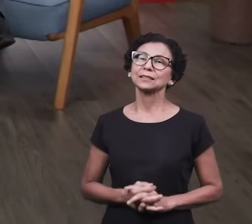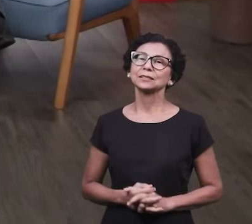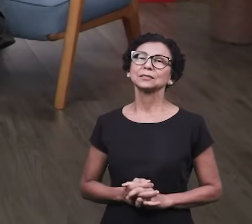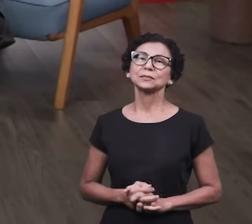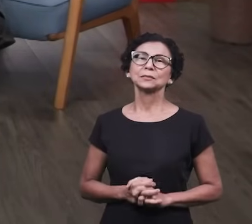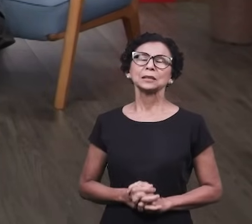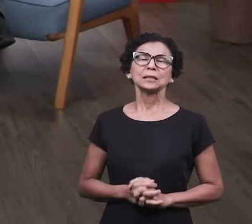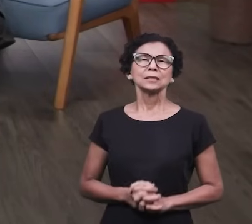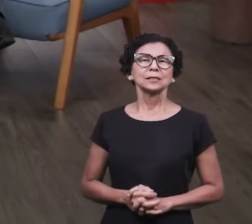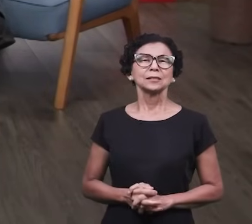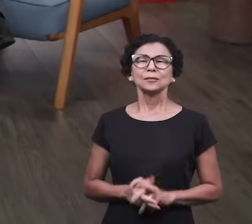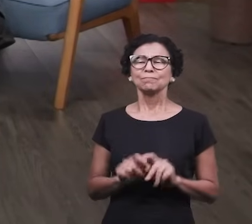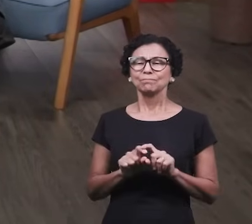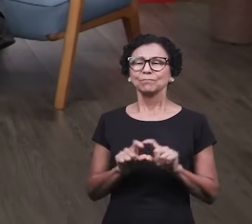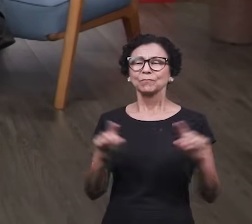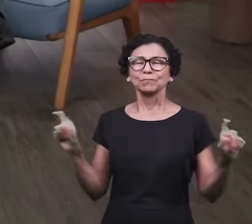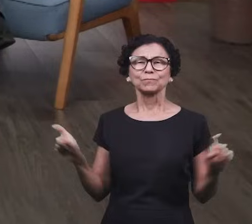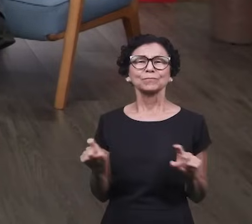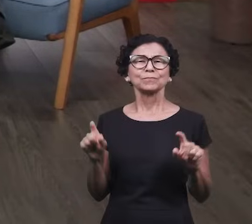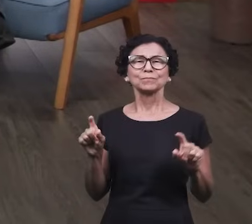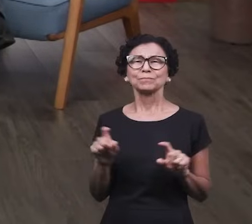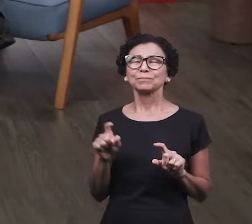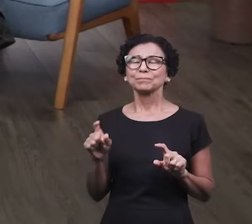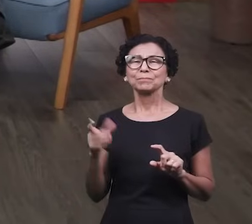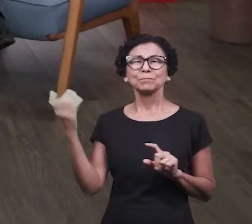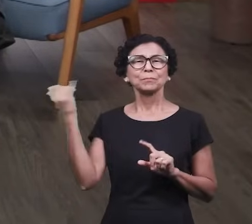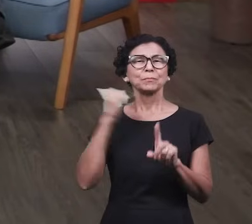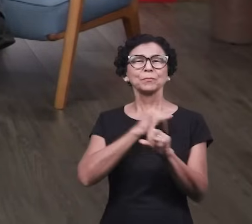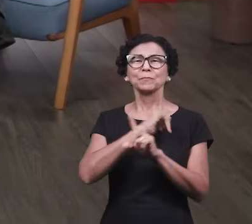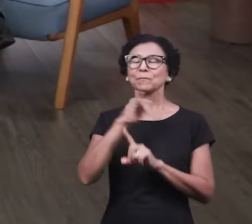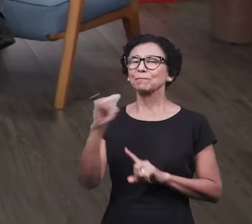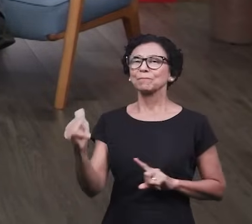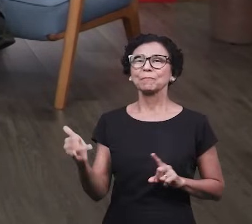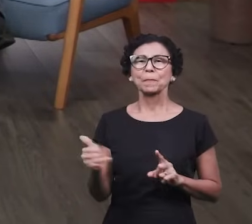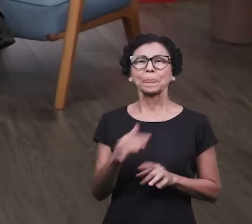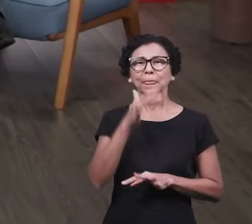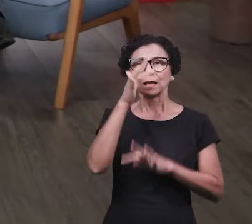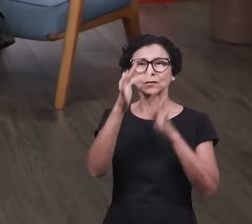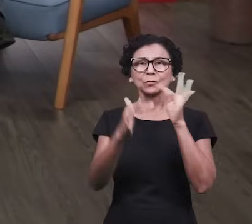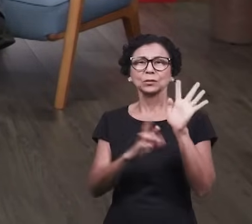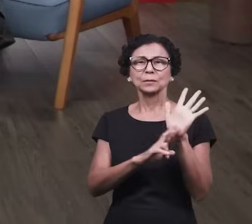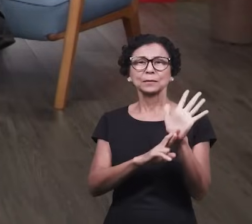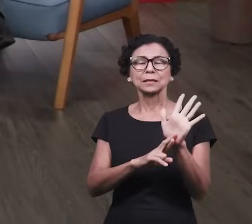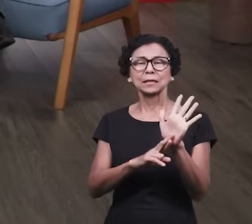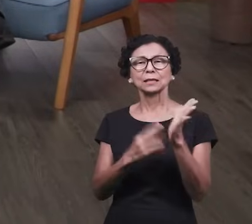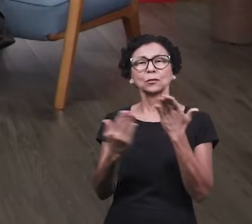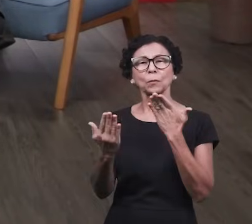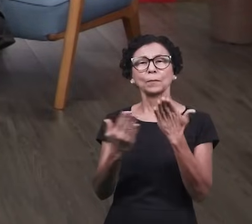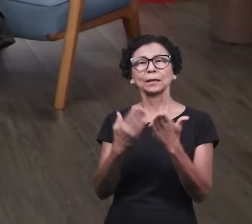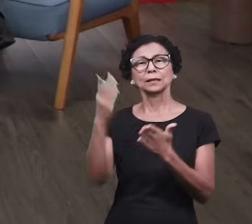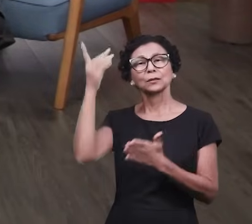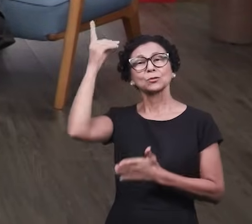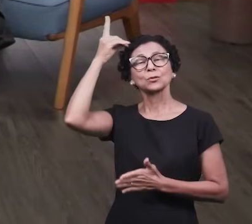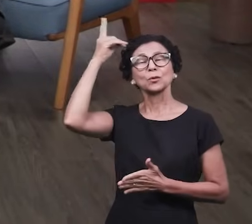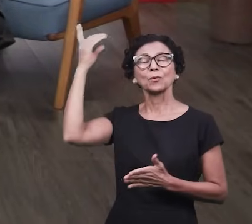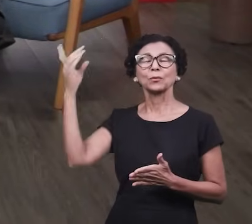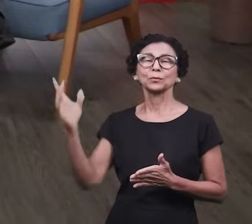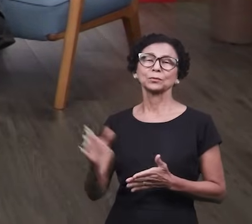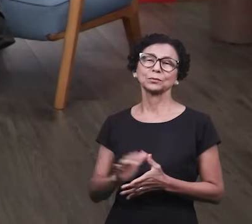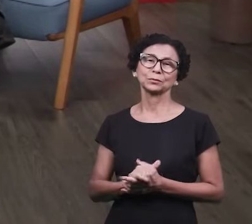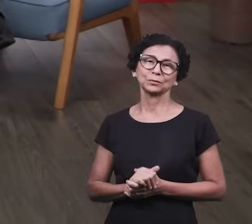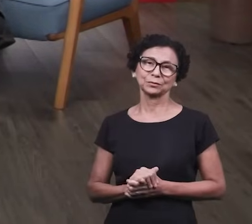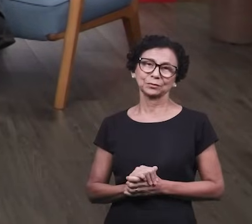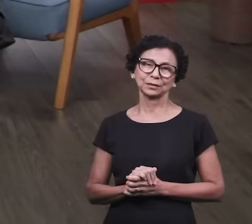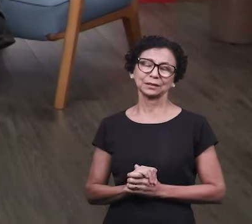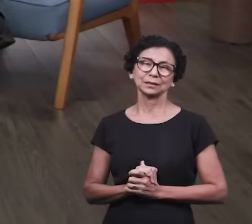expressão extraordinariamente profética, que as flores falam dos dons espirituais, né? A primavera,